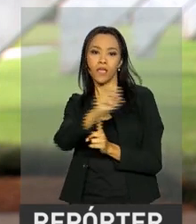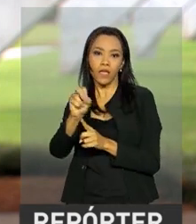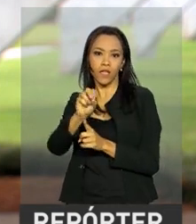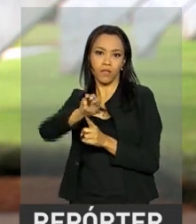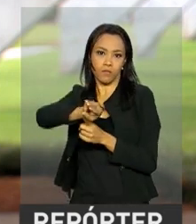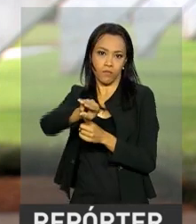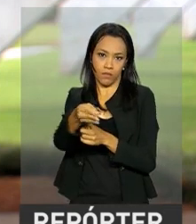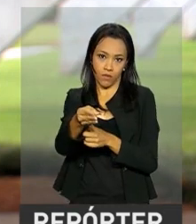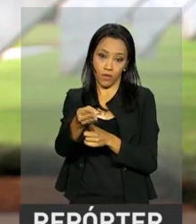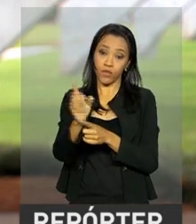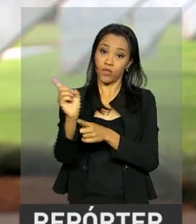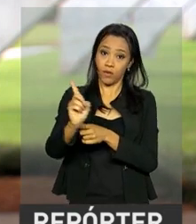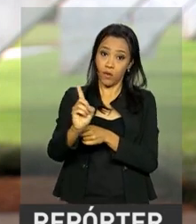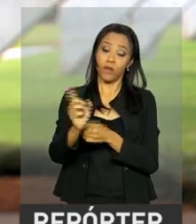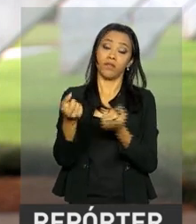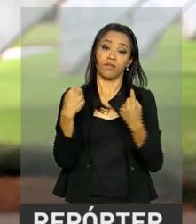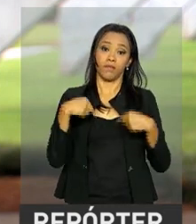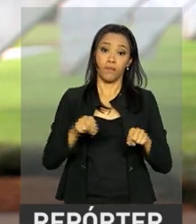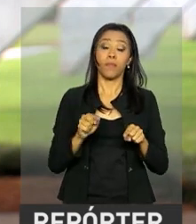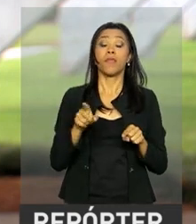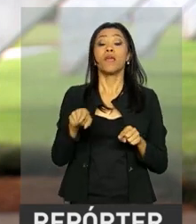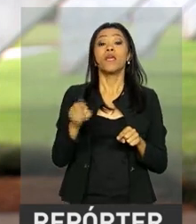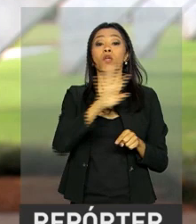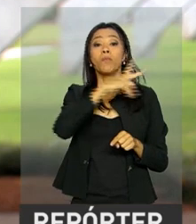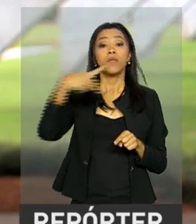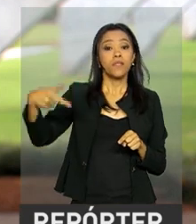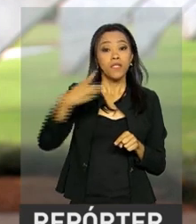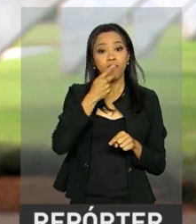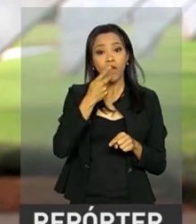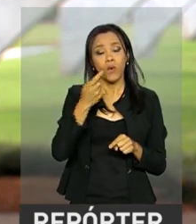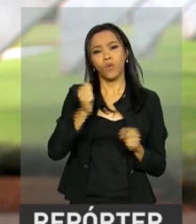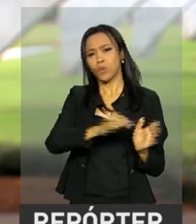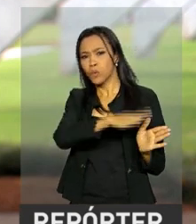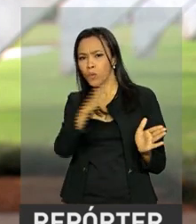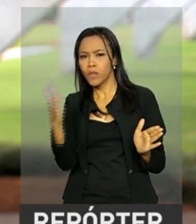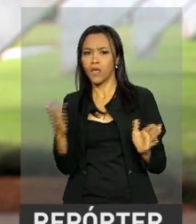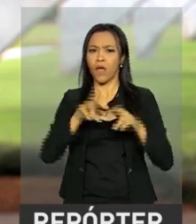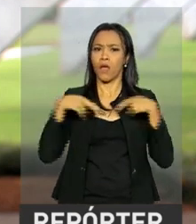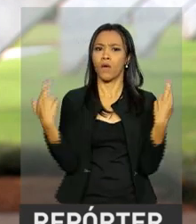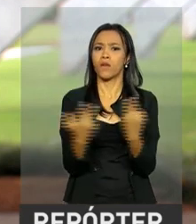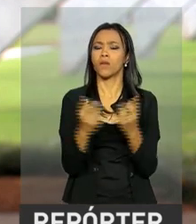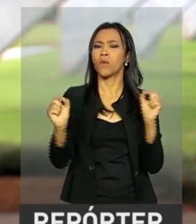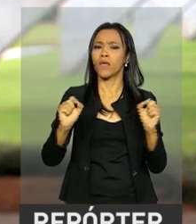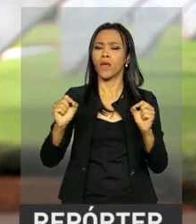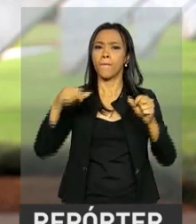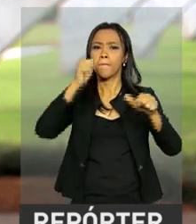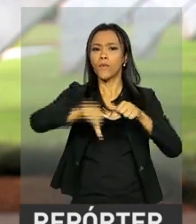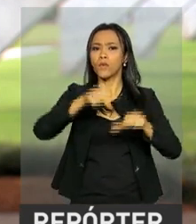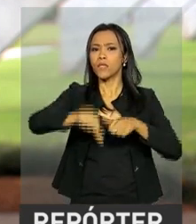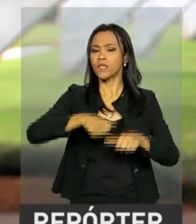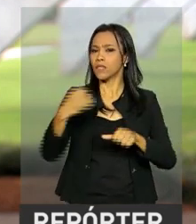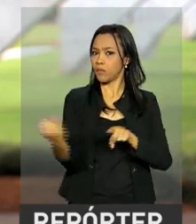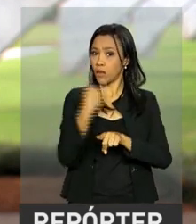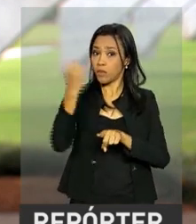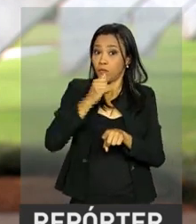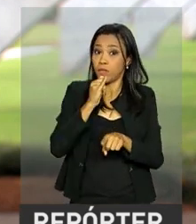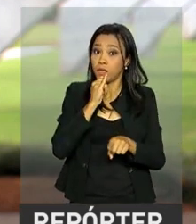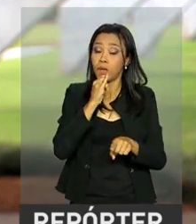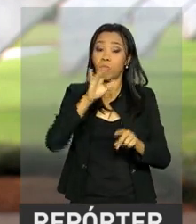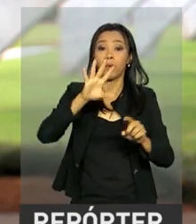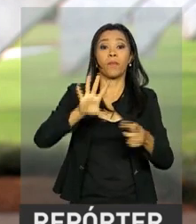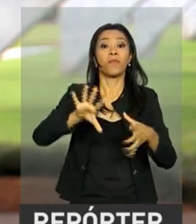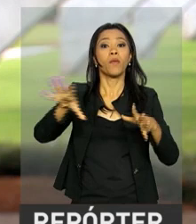US$ 1,5 bilhões. E o presidente também falou durante a reunião sobre reformas importantes que foram aprovadas, como a emenda